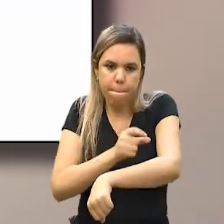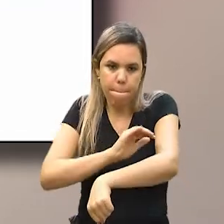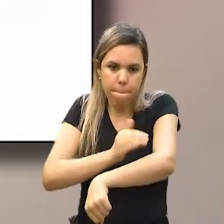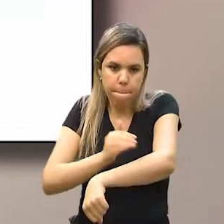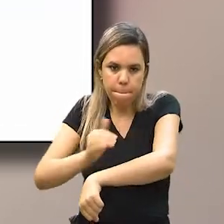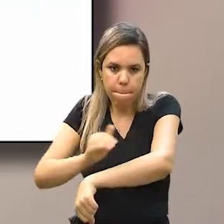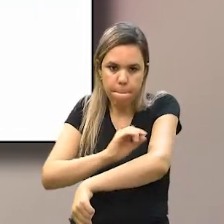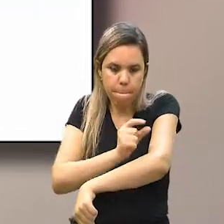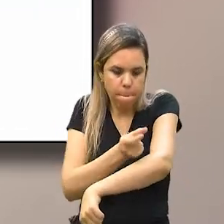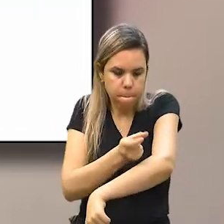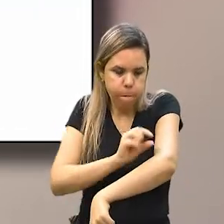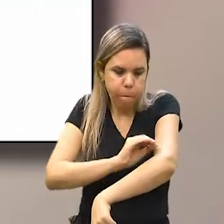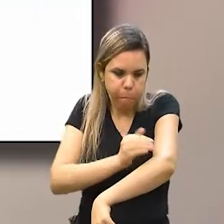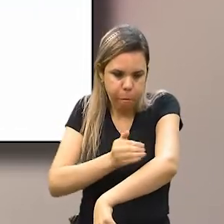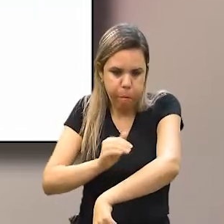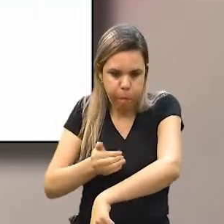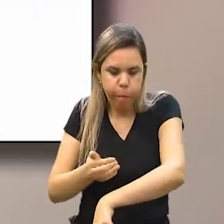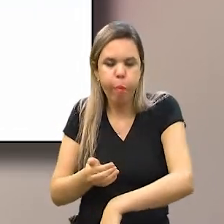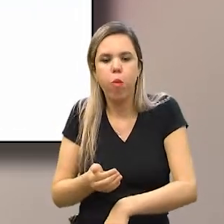elas